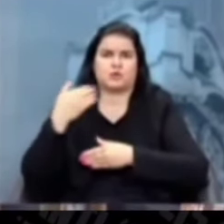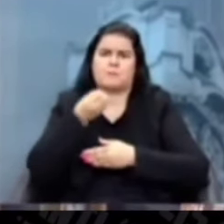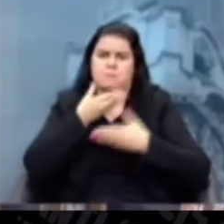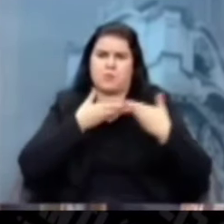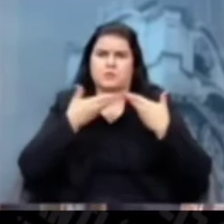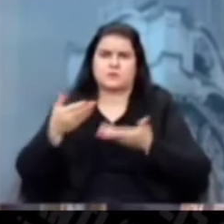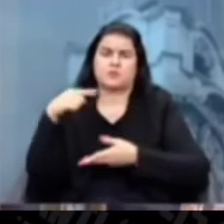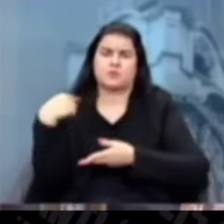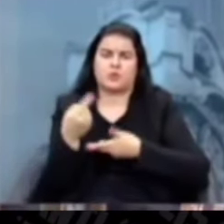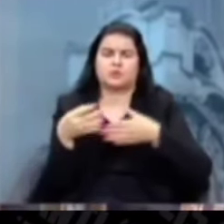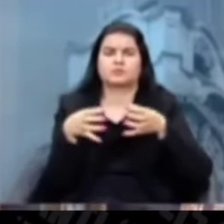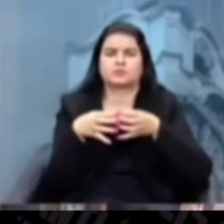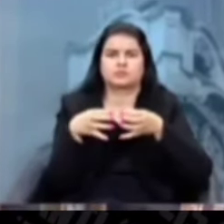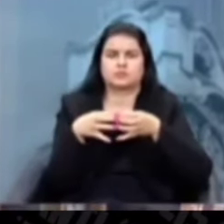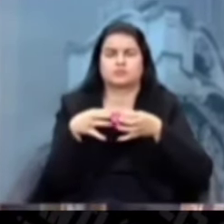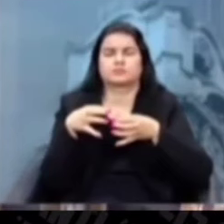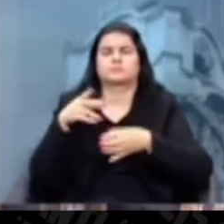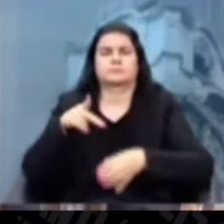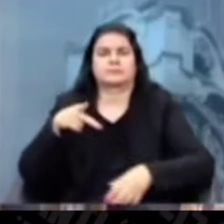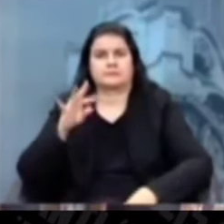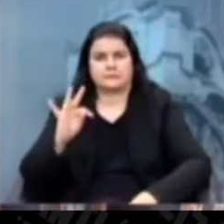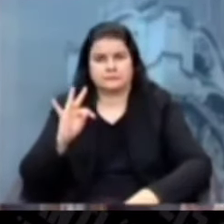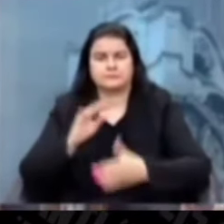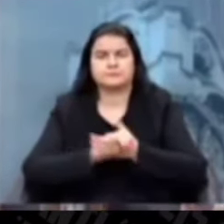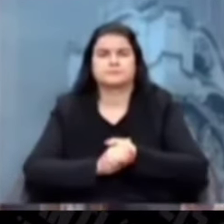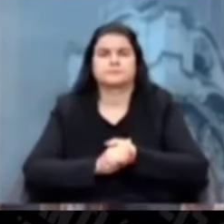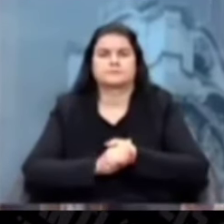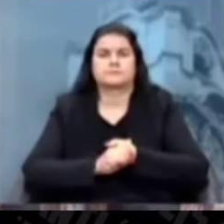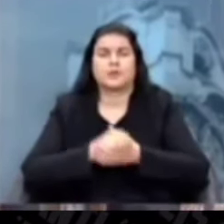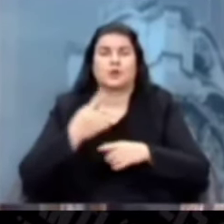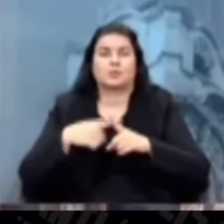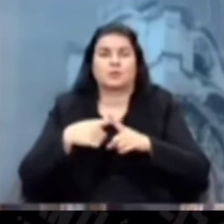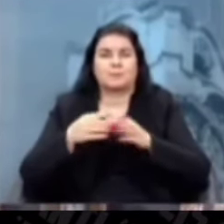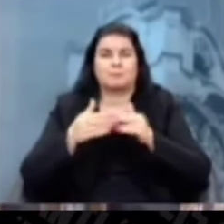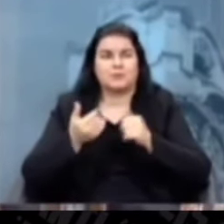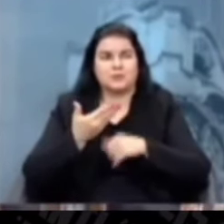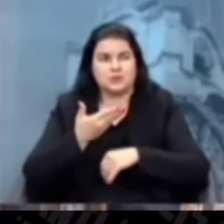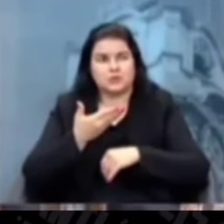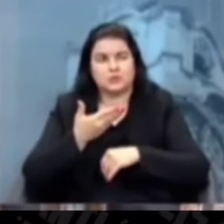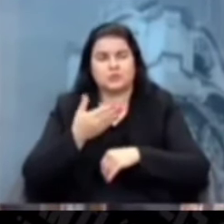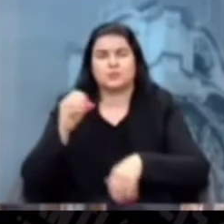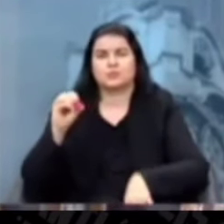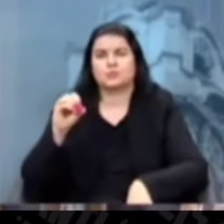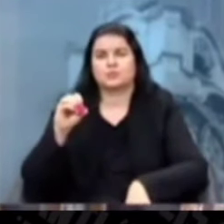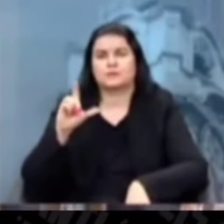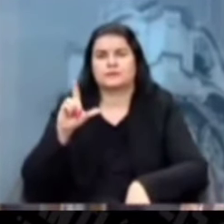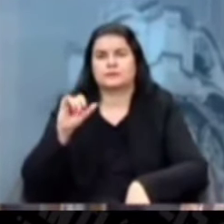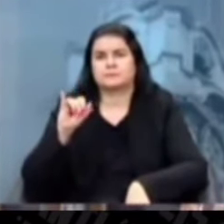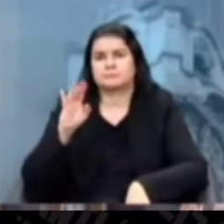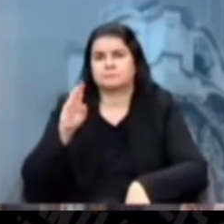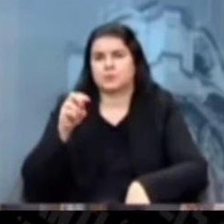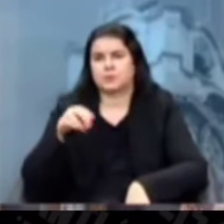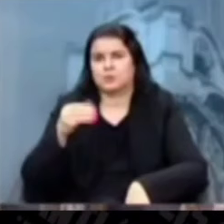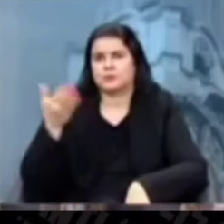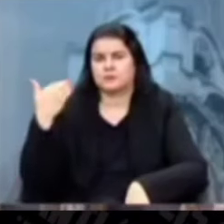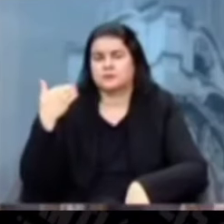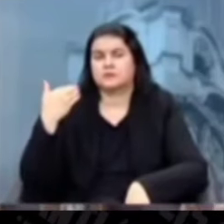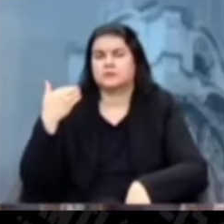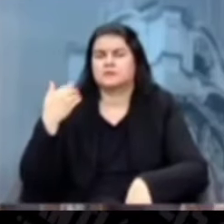a bancada do Partido dos Trabalhadores, através de um pedido do vereador Olibone, que ele